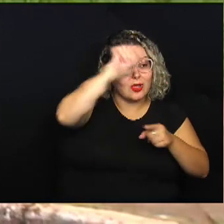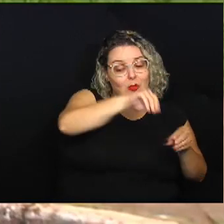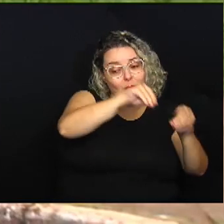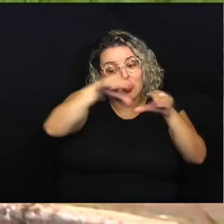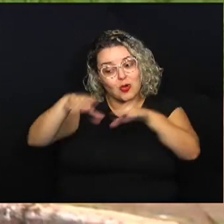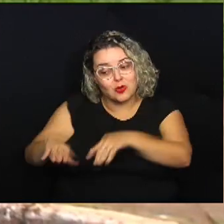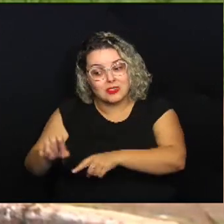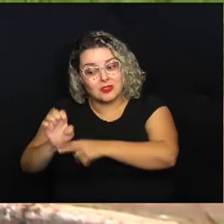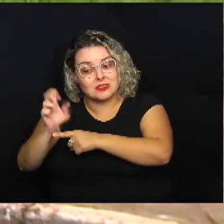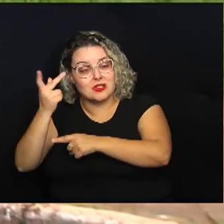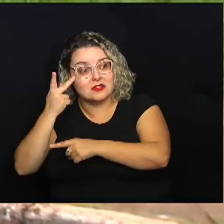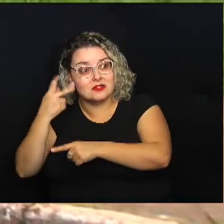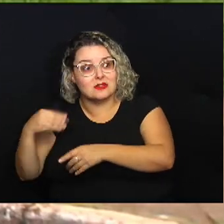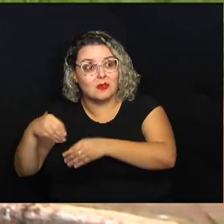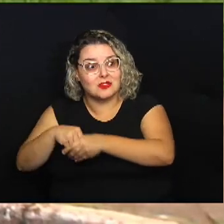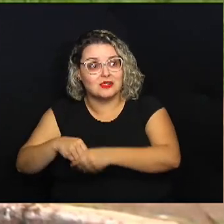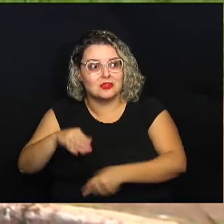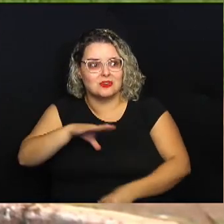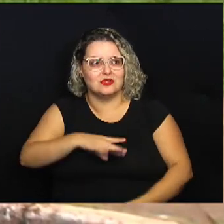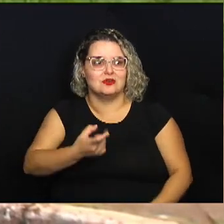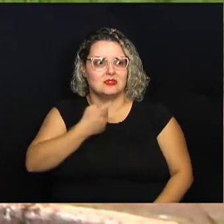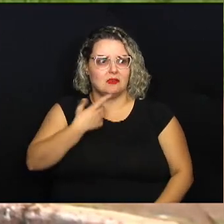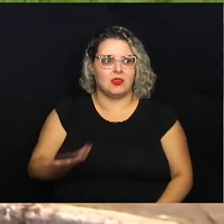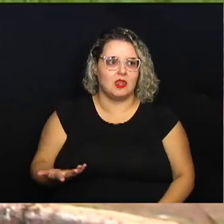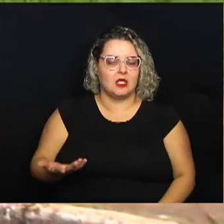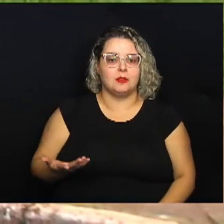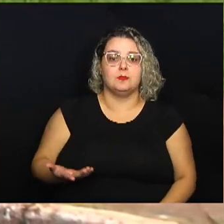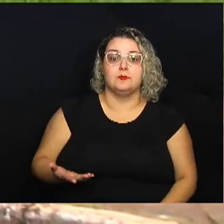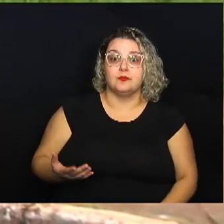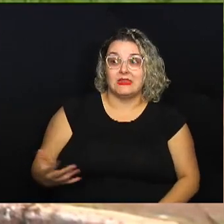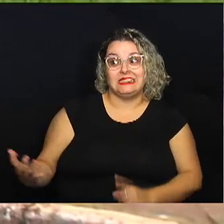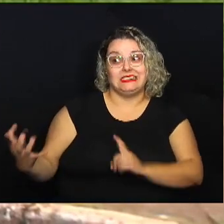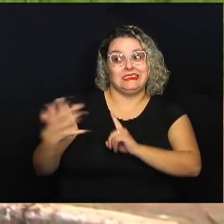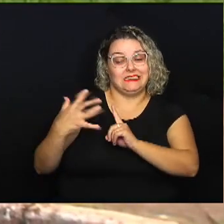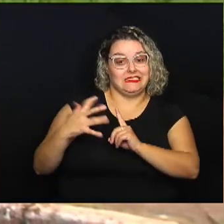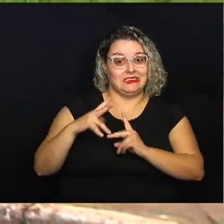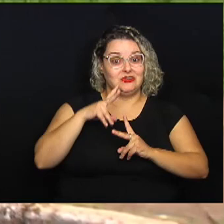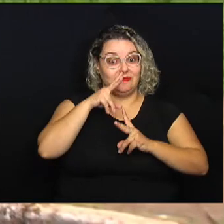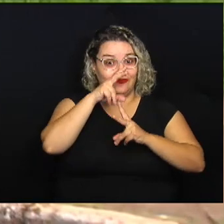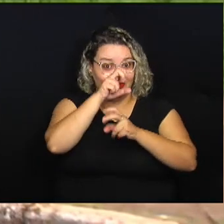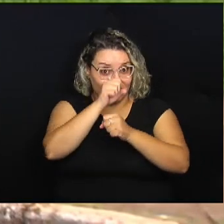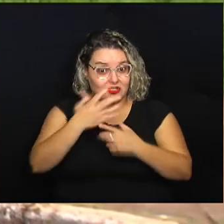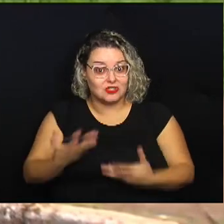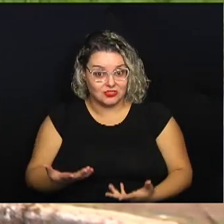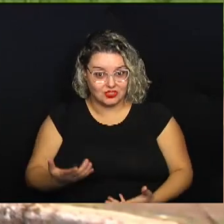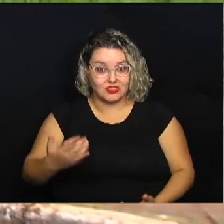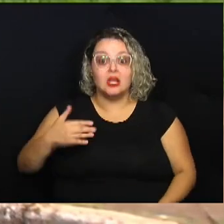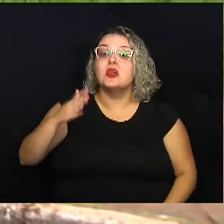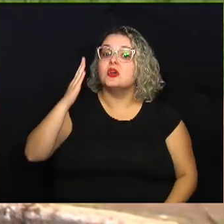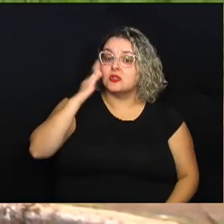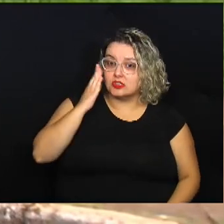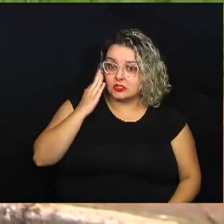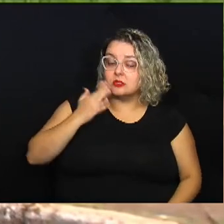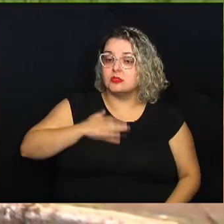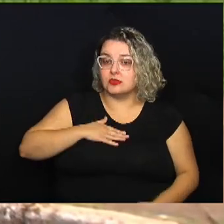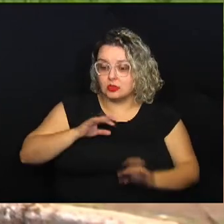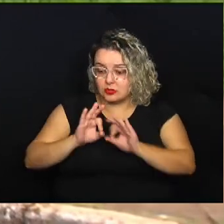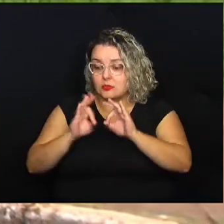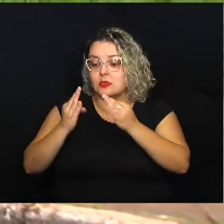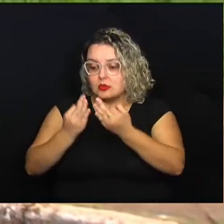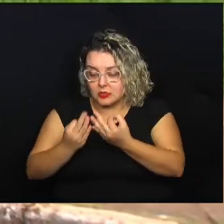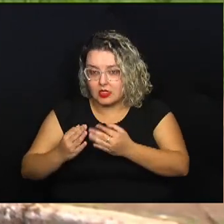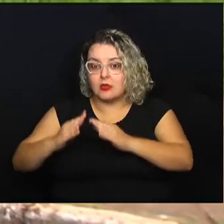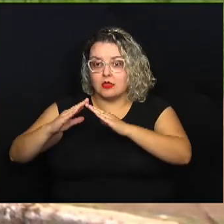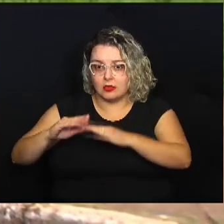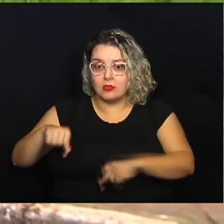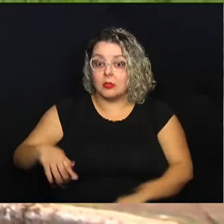uma cidade do interior de São Paulo? Foi um impacto muito forte e eu sei que todos os meus parentes que estão aqui também